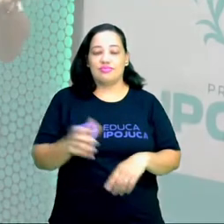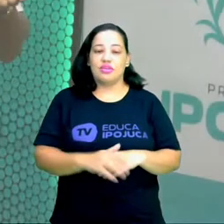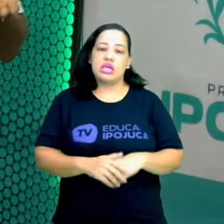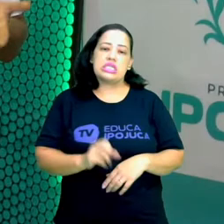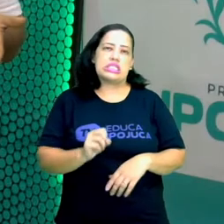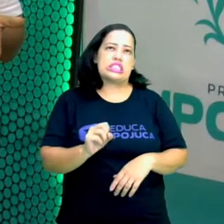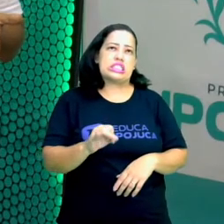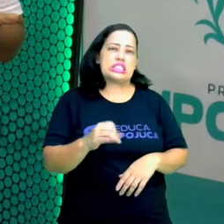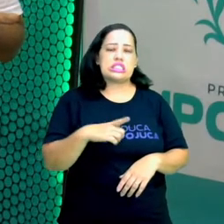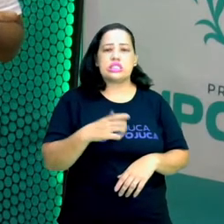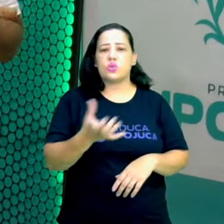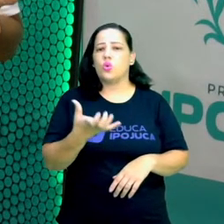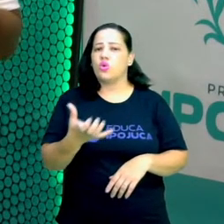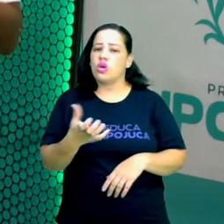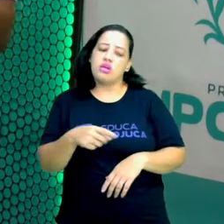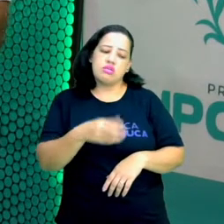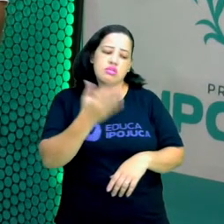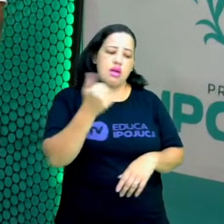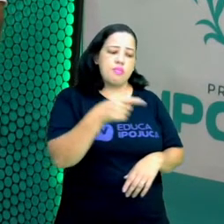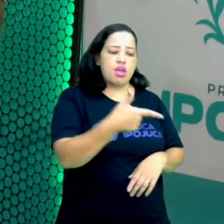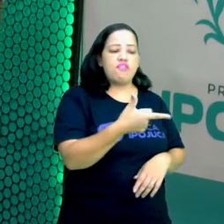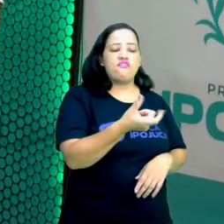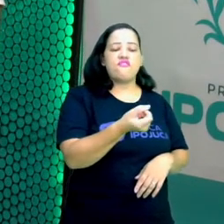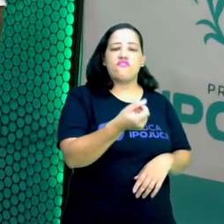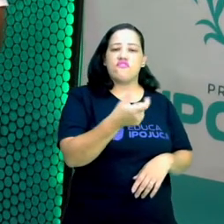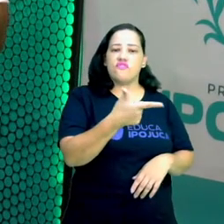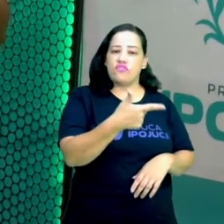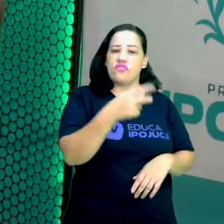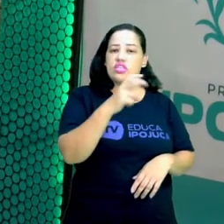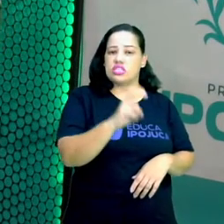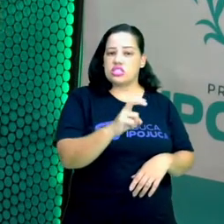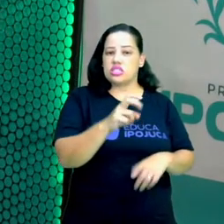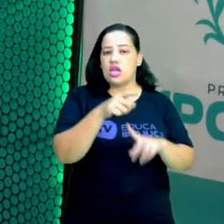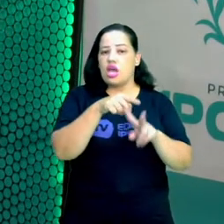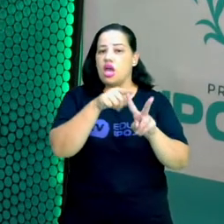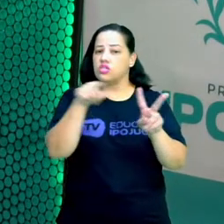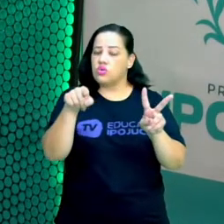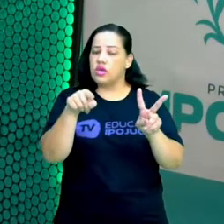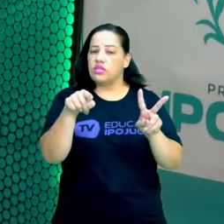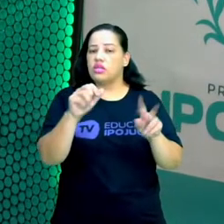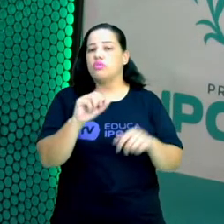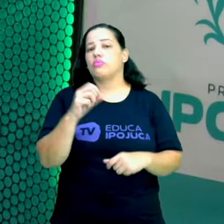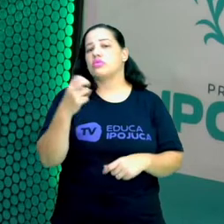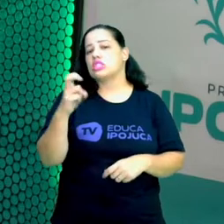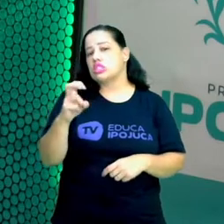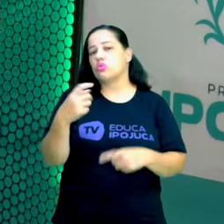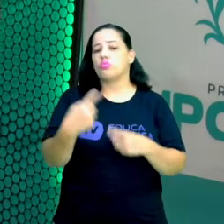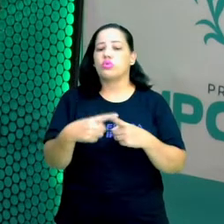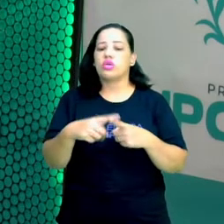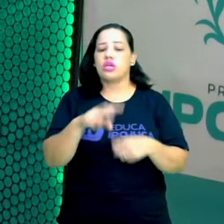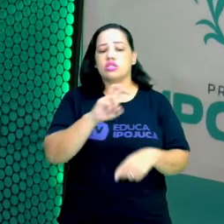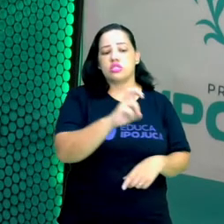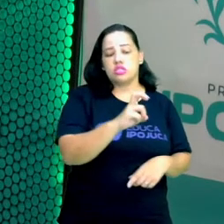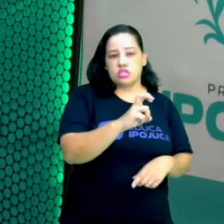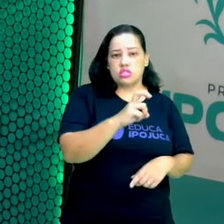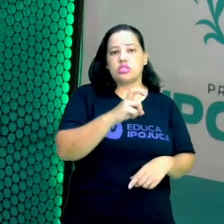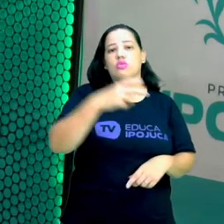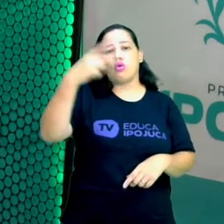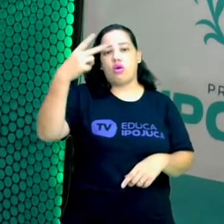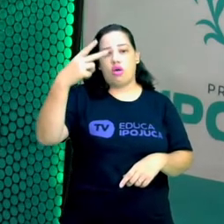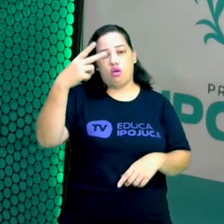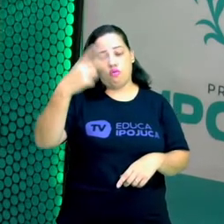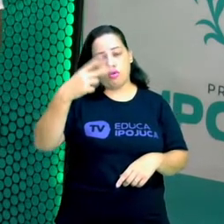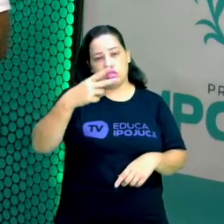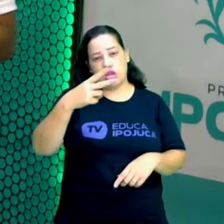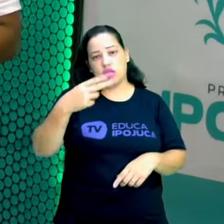raiz quadrada de 25, é 5, pois 5 ao quadrado é 25. Já deu para notar